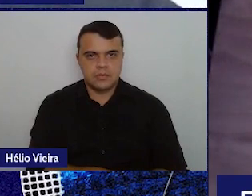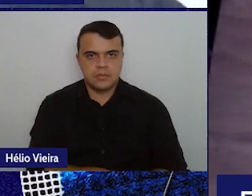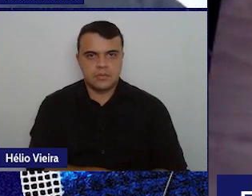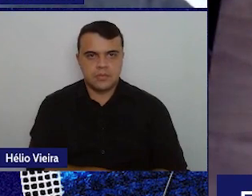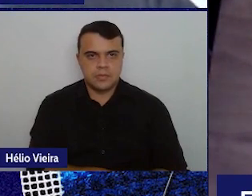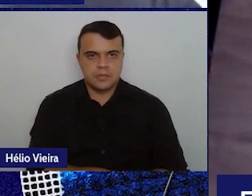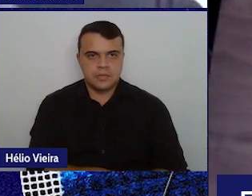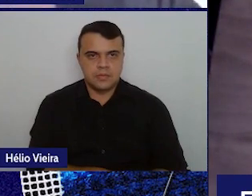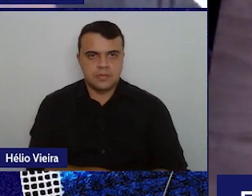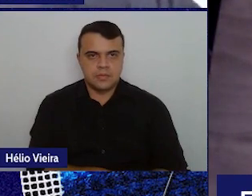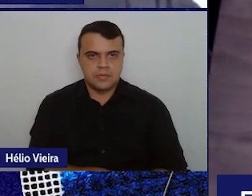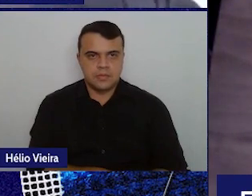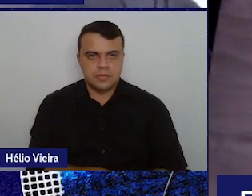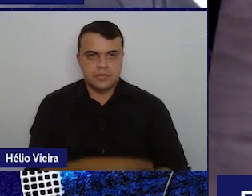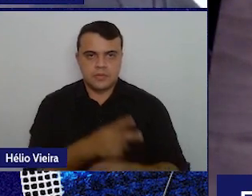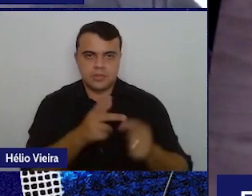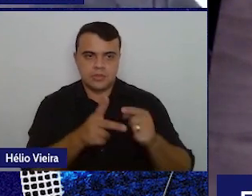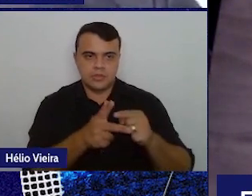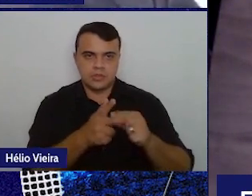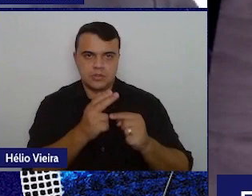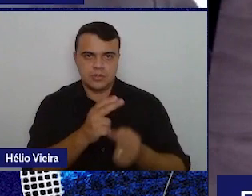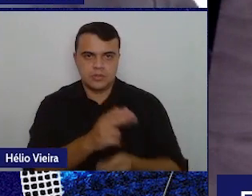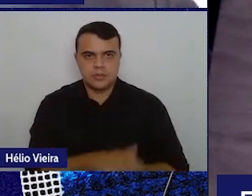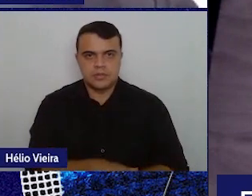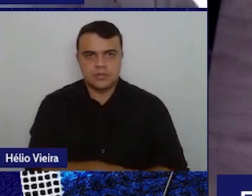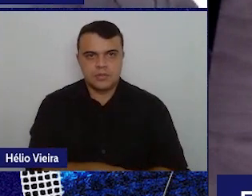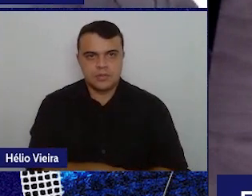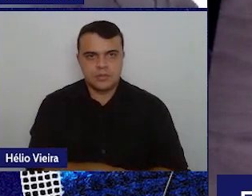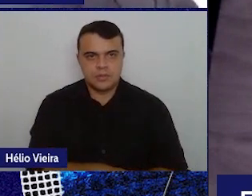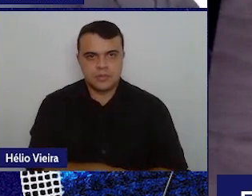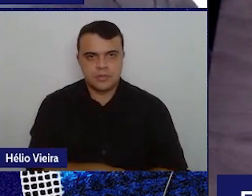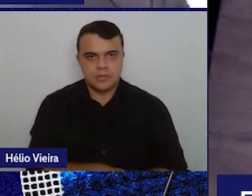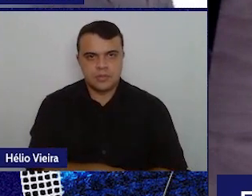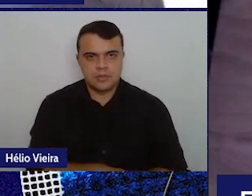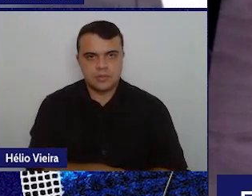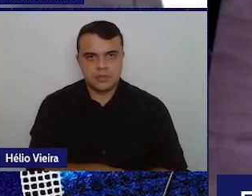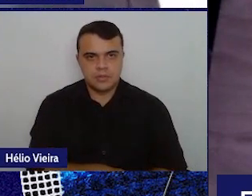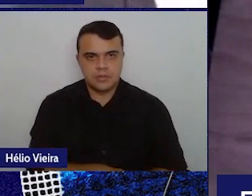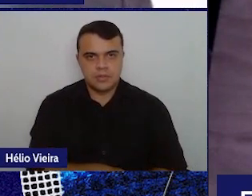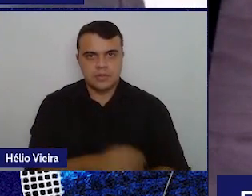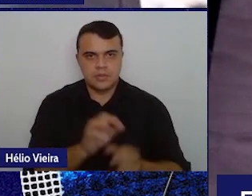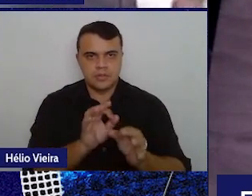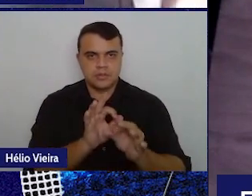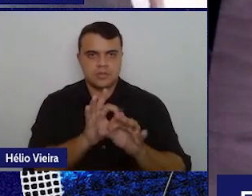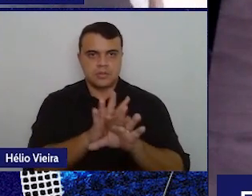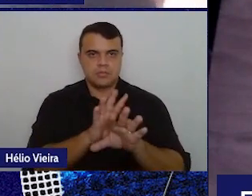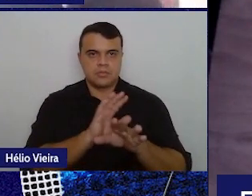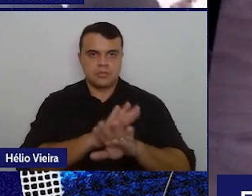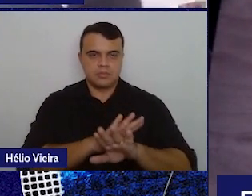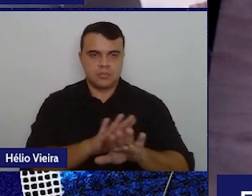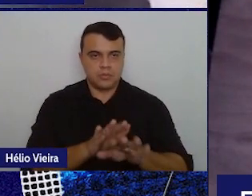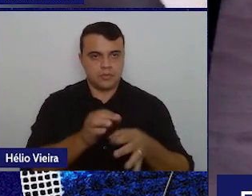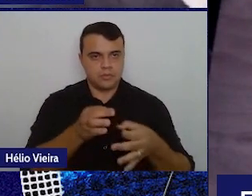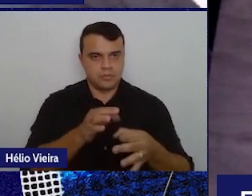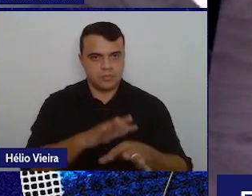A nossa tesourinha. Vou cortar aqui. Tá arrematado.